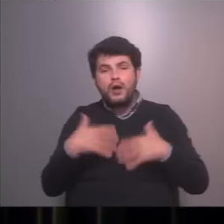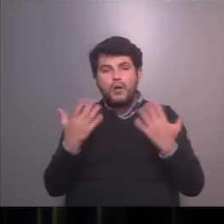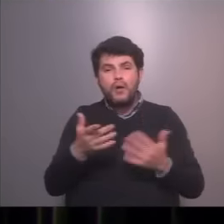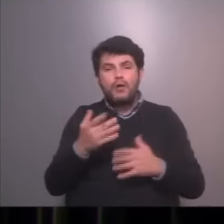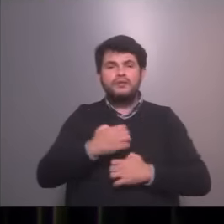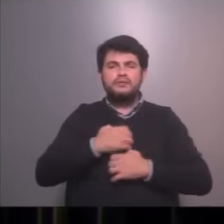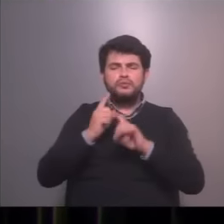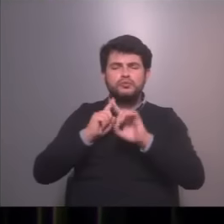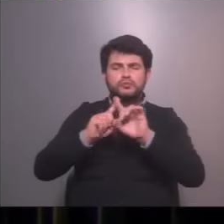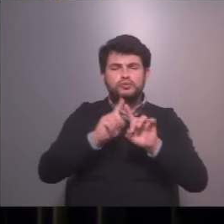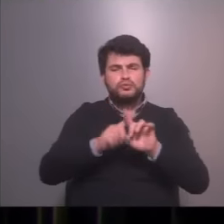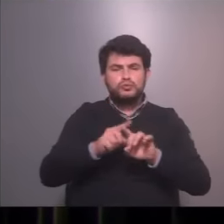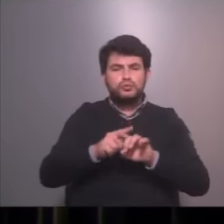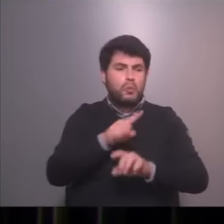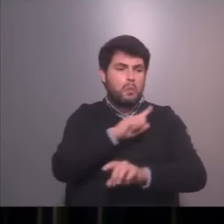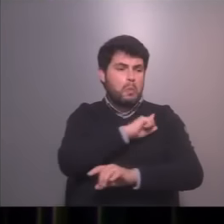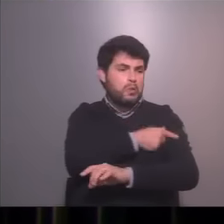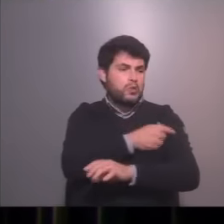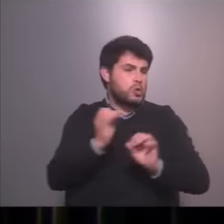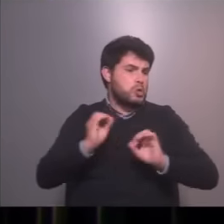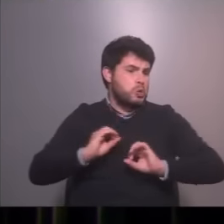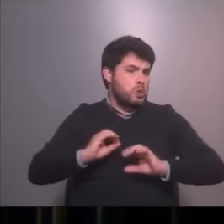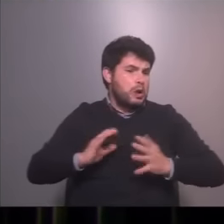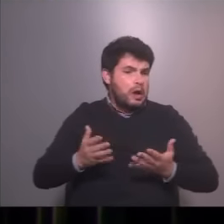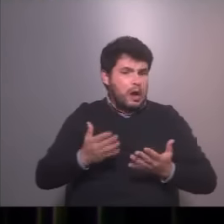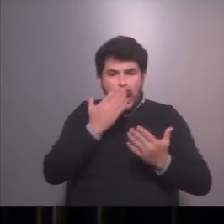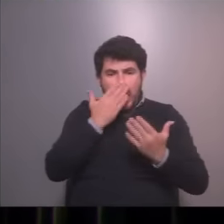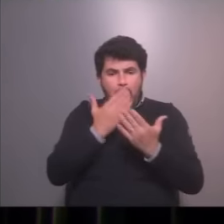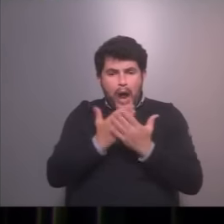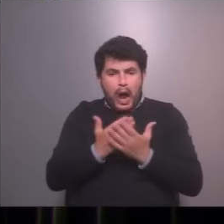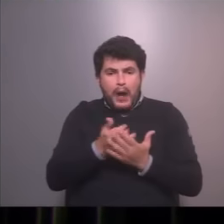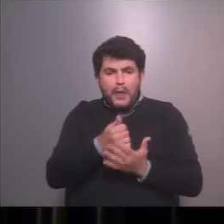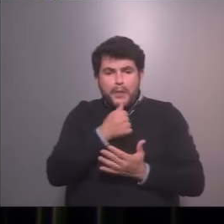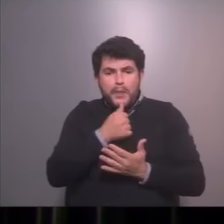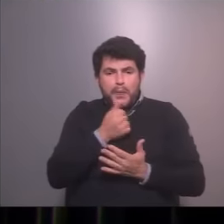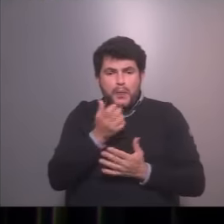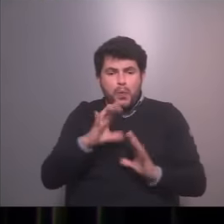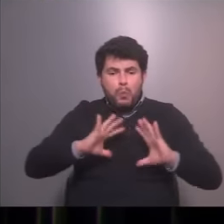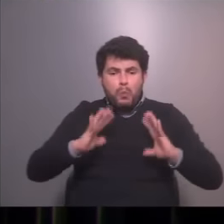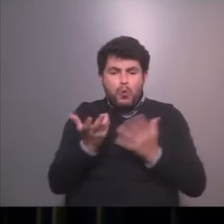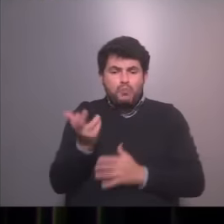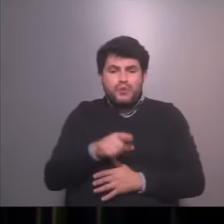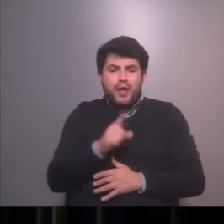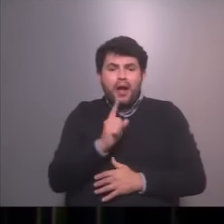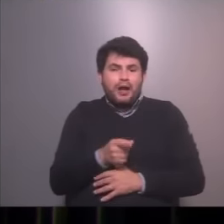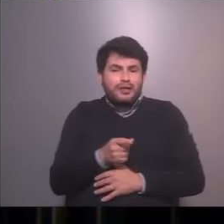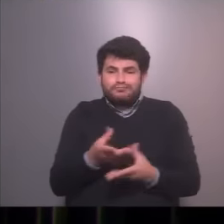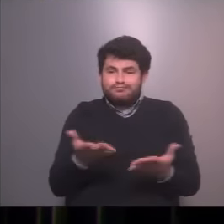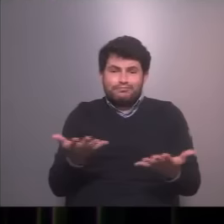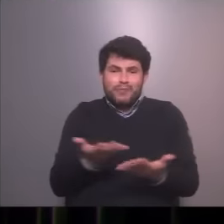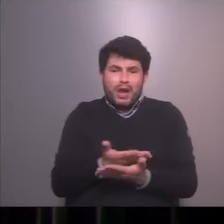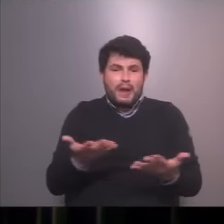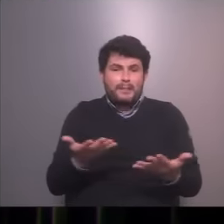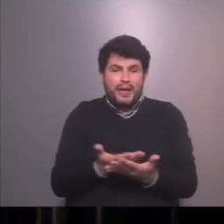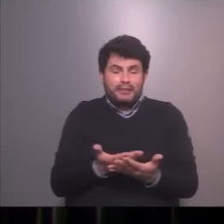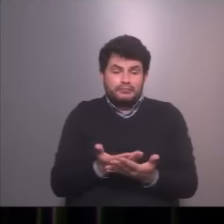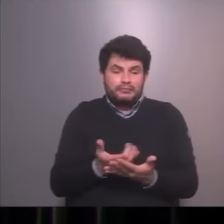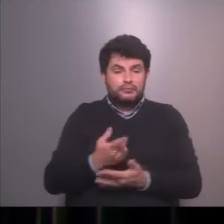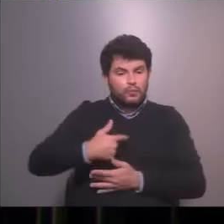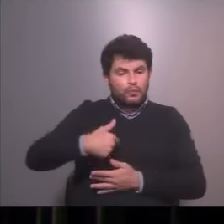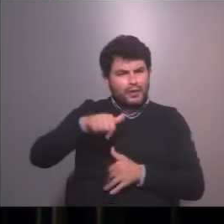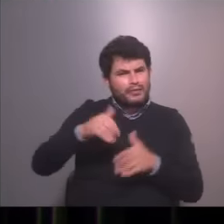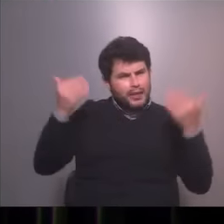pela divisão familiar, pela ausência de fé e pelos sentimentos de impotência